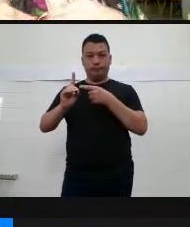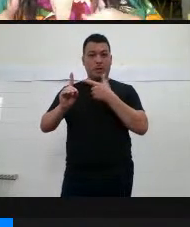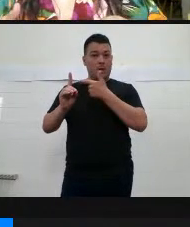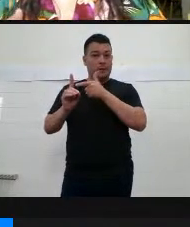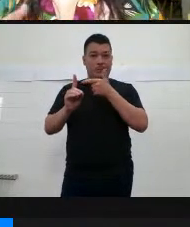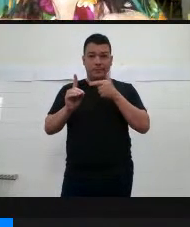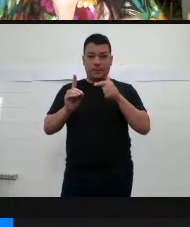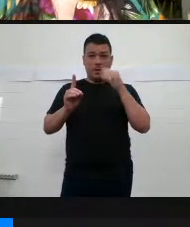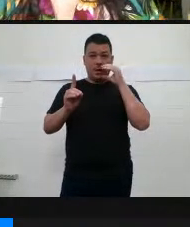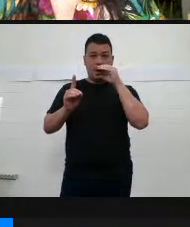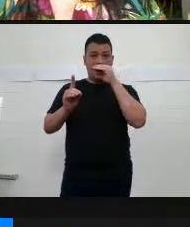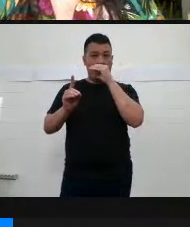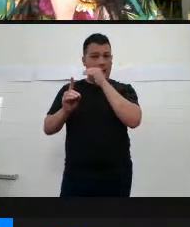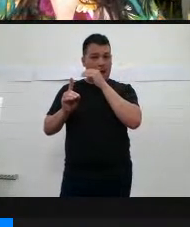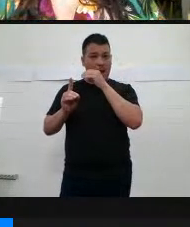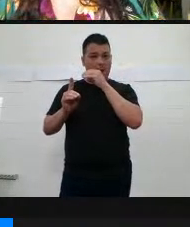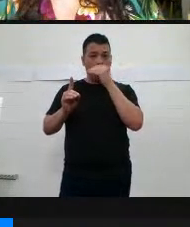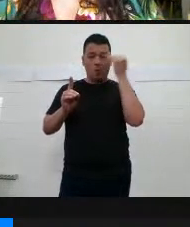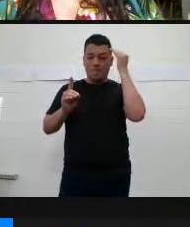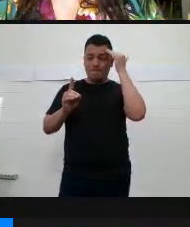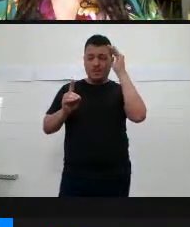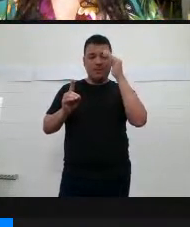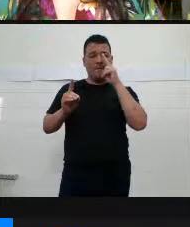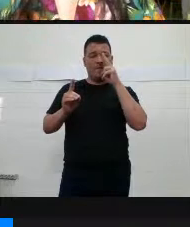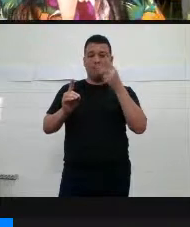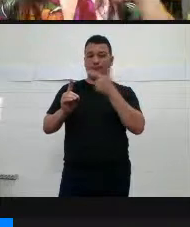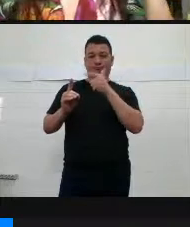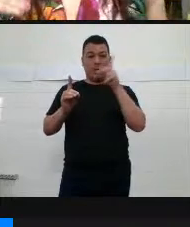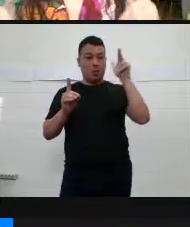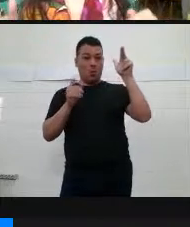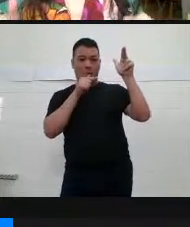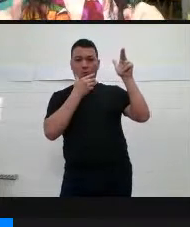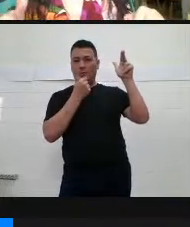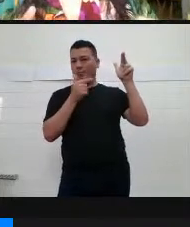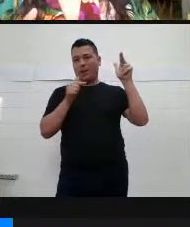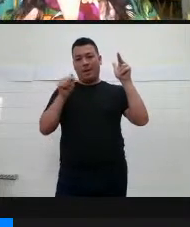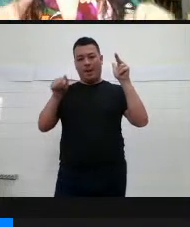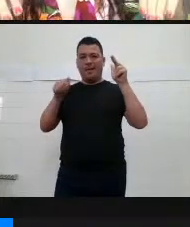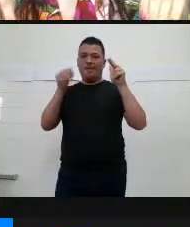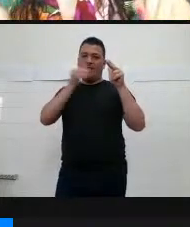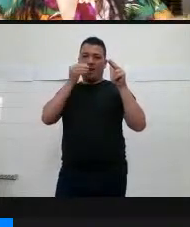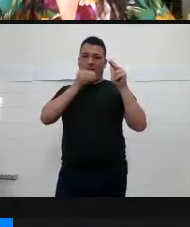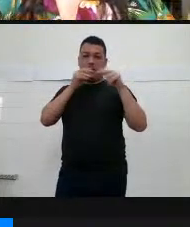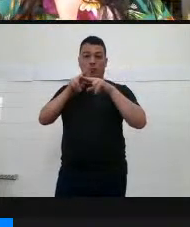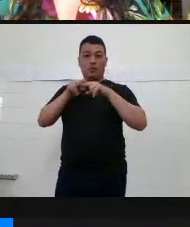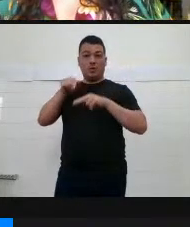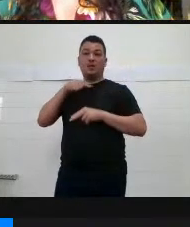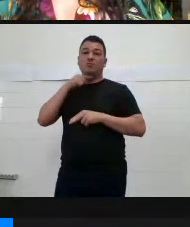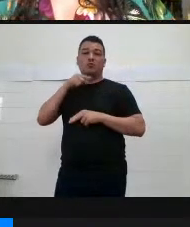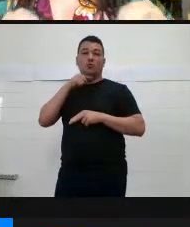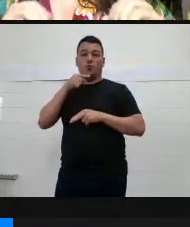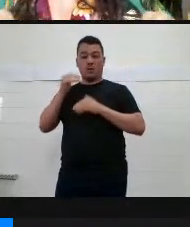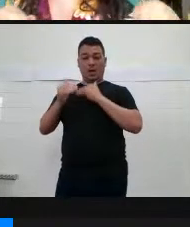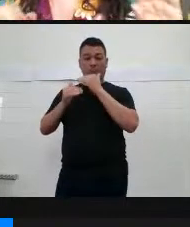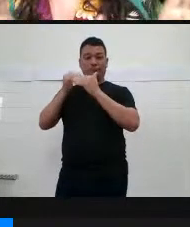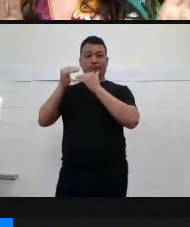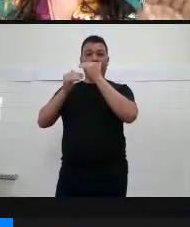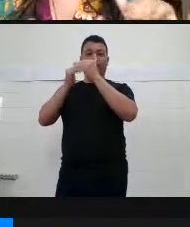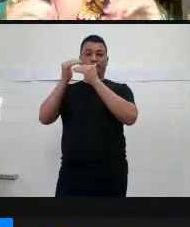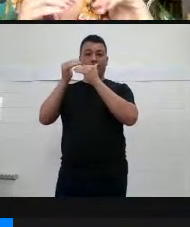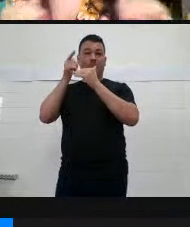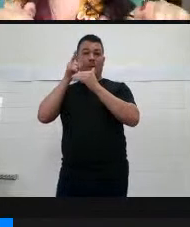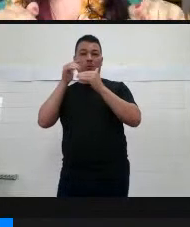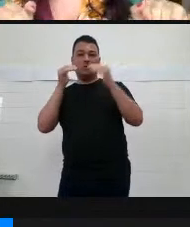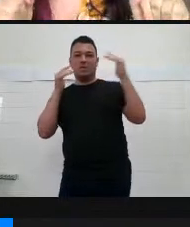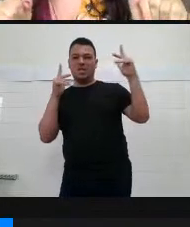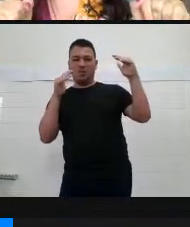ter calor vital suficiente, não consegue se desenvolver para